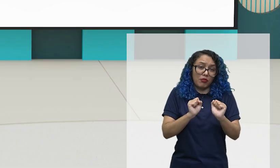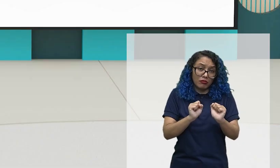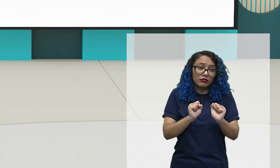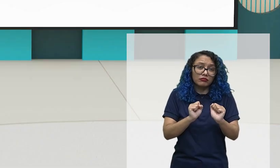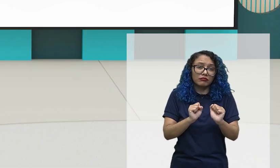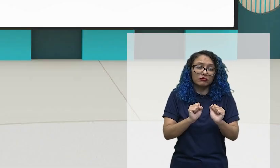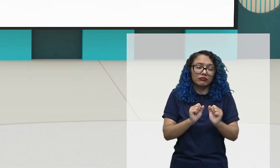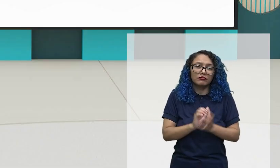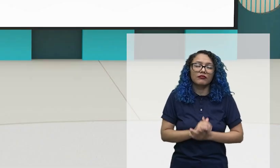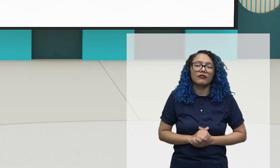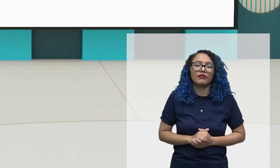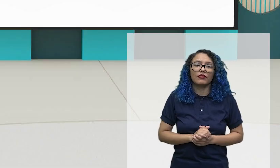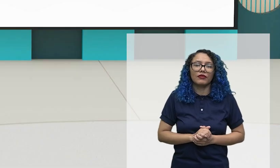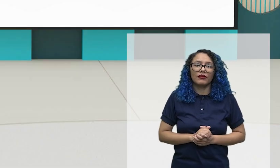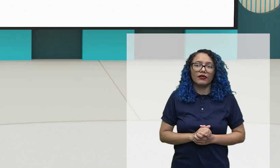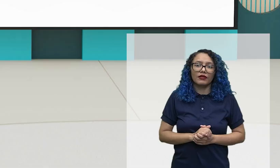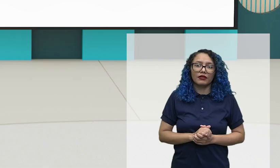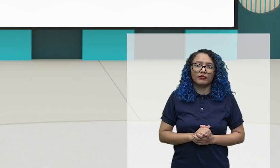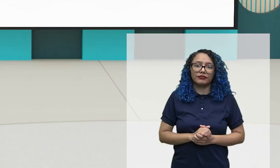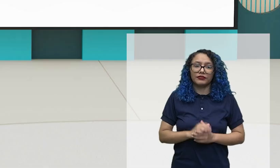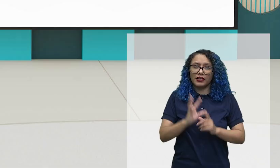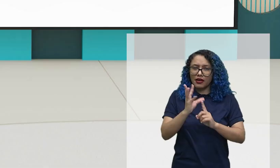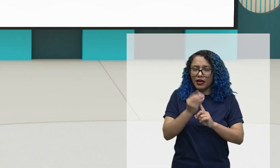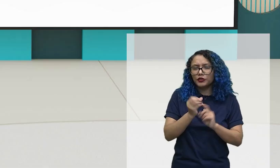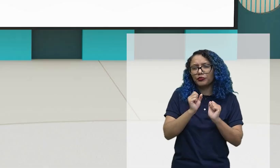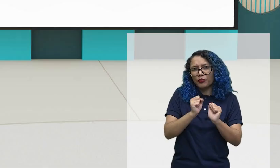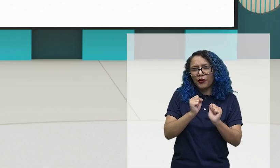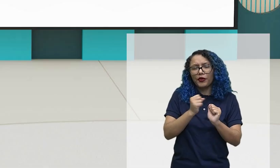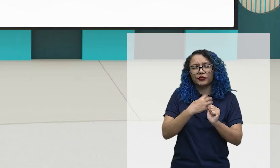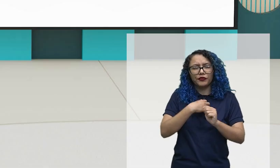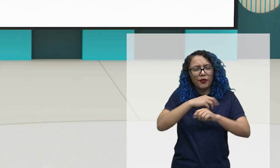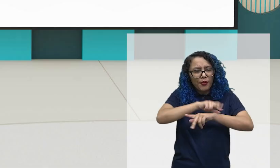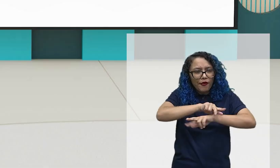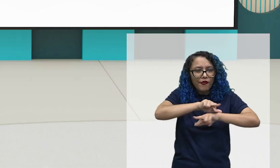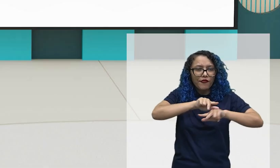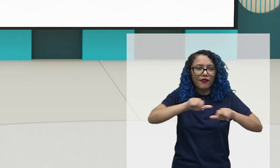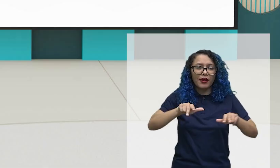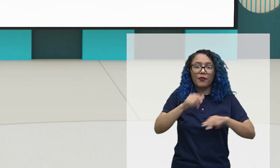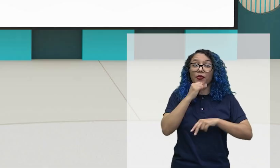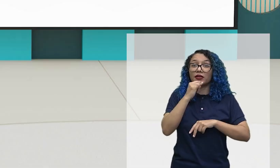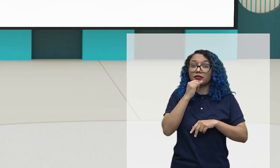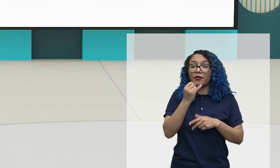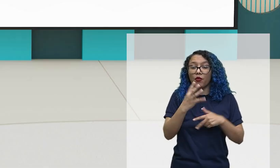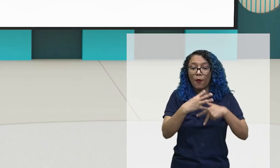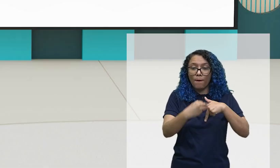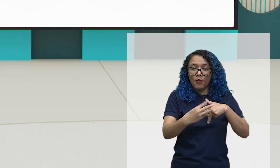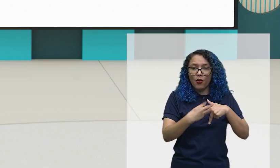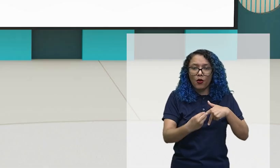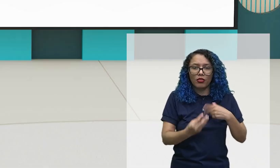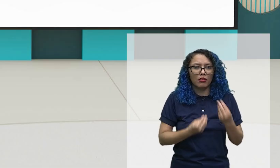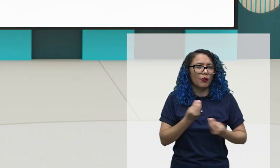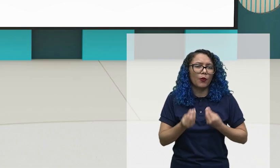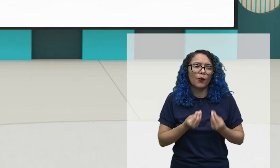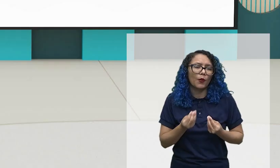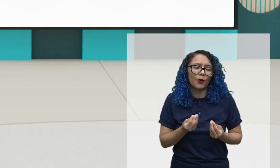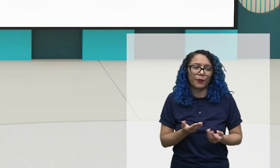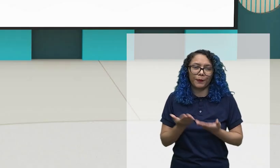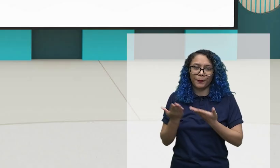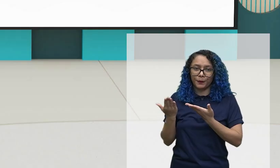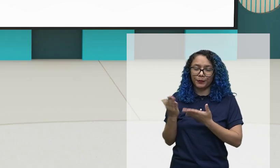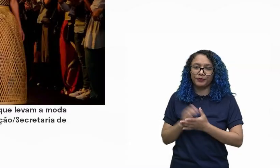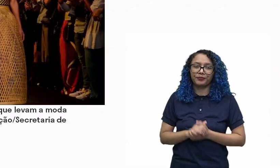através daquilo que eu me identifico. A arte, ela está em diversas maneiras e eu trago um exemplo dentro da